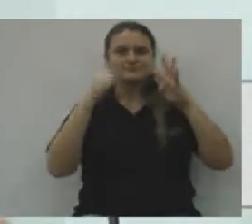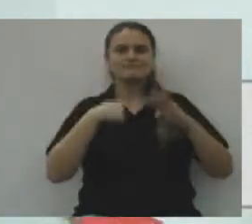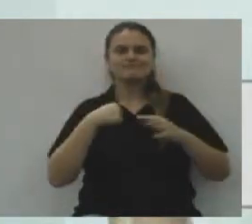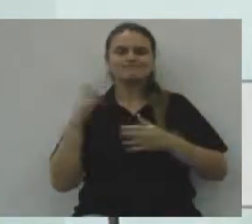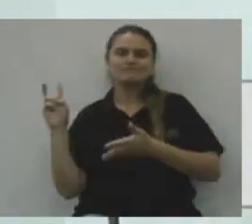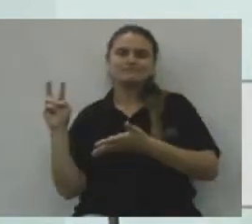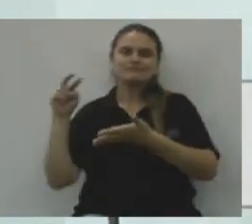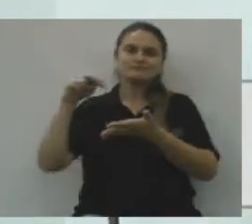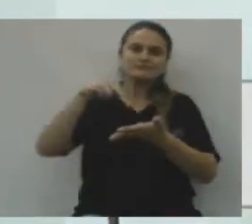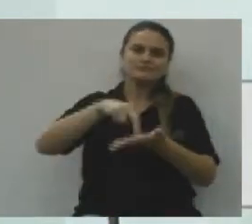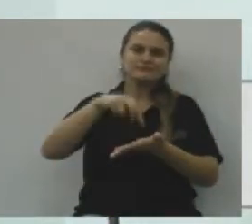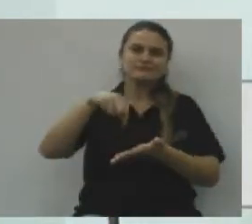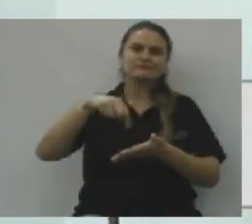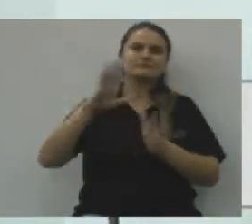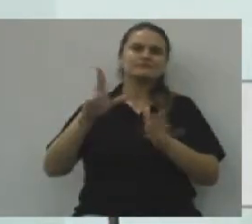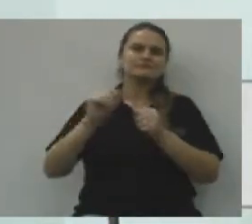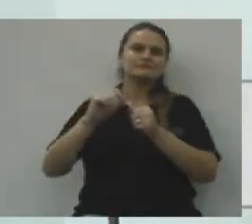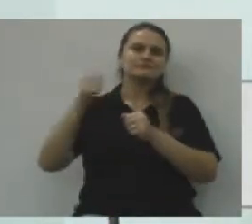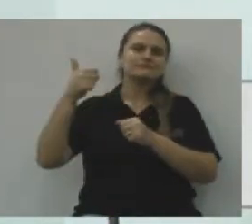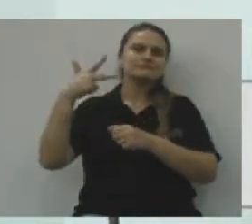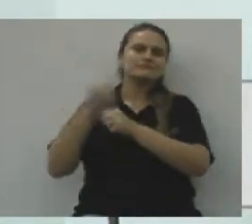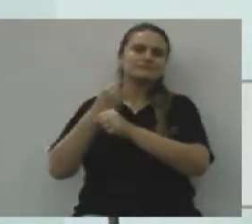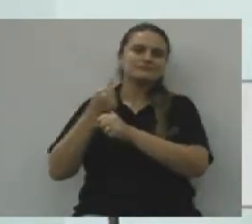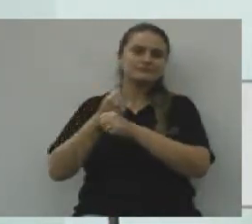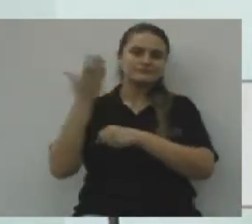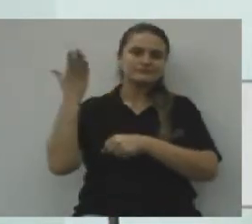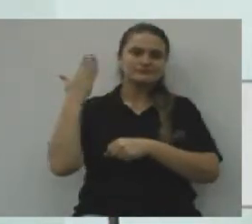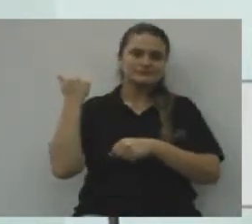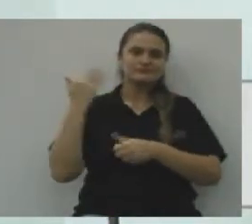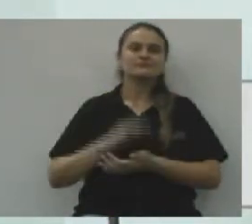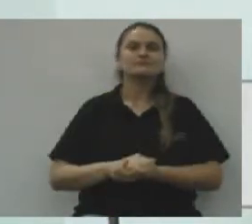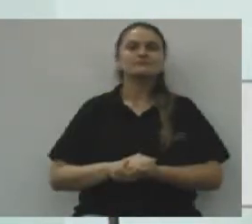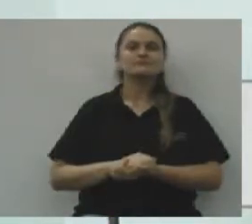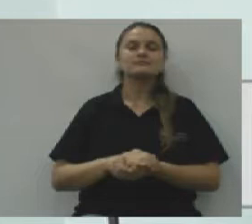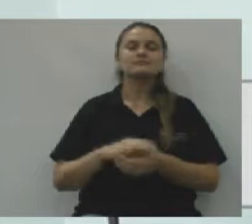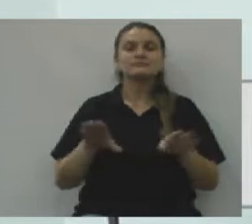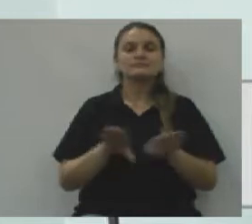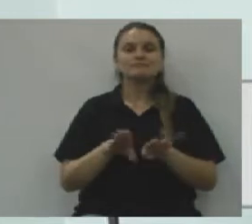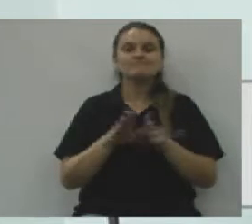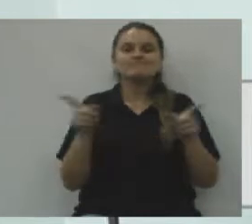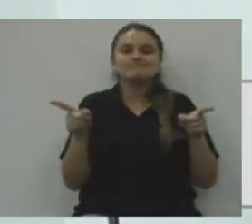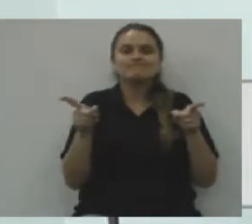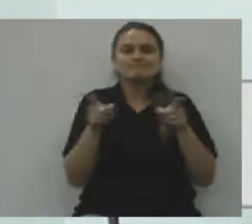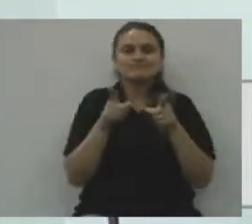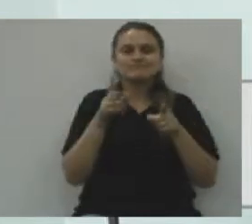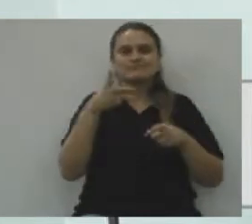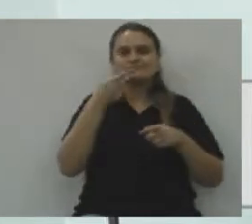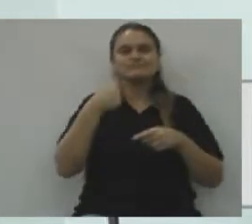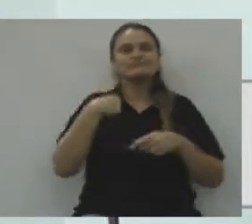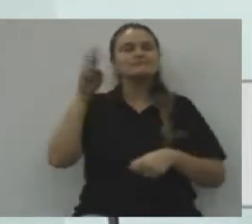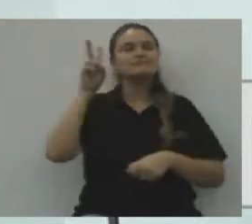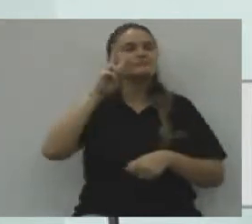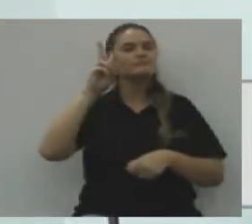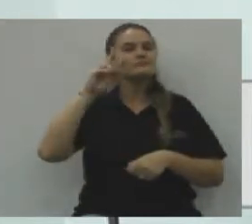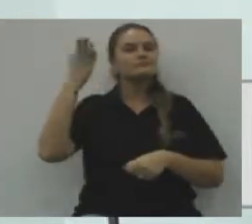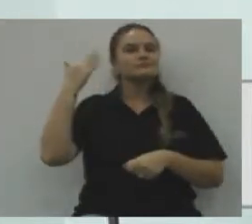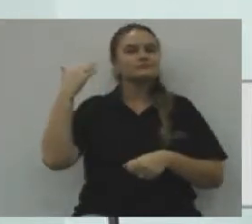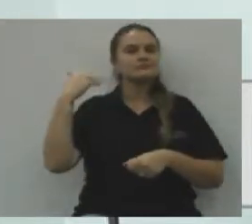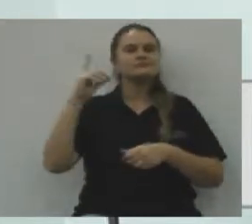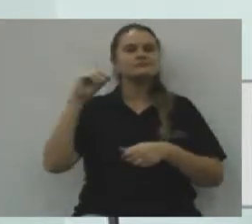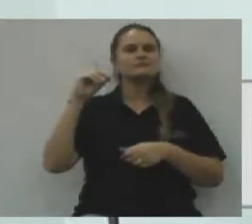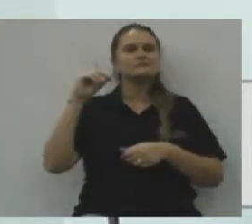União da Vitória, há quase 13 anos atrás. De maneira bastante breve, faço aqui um resgate, não